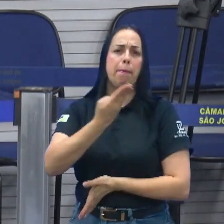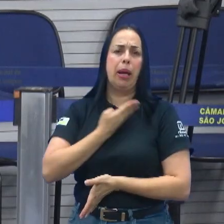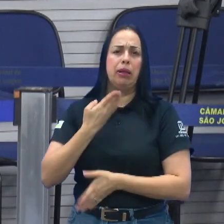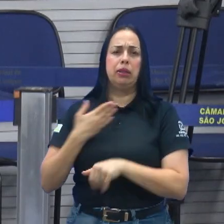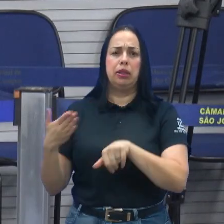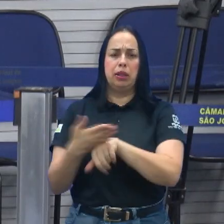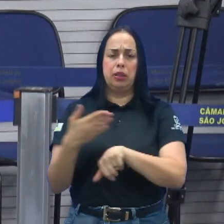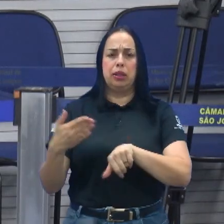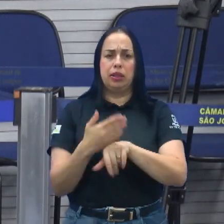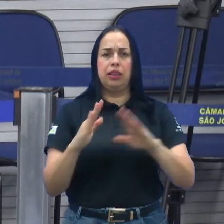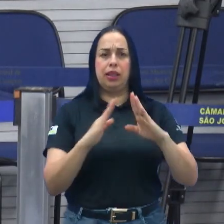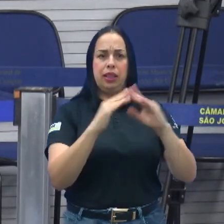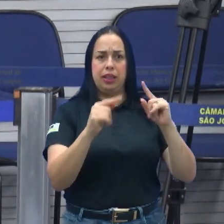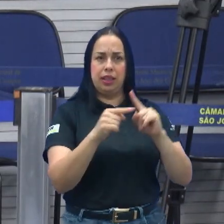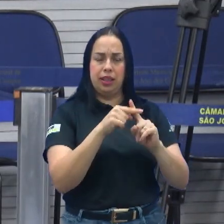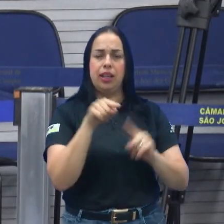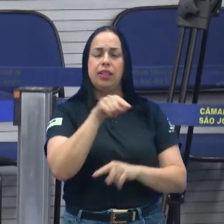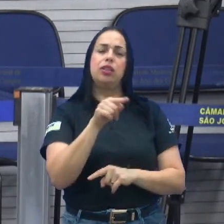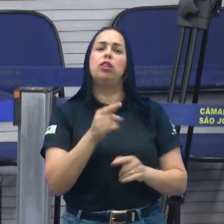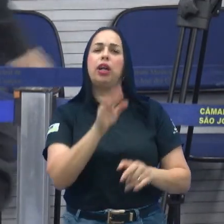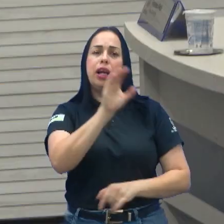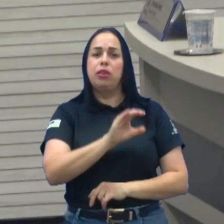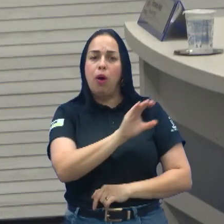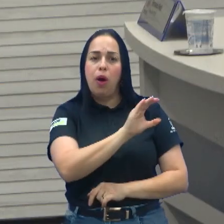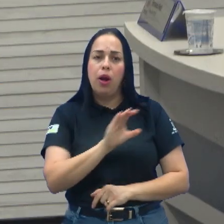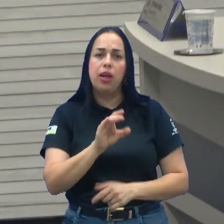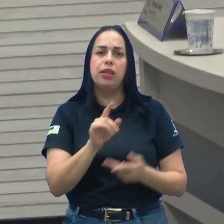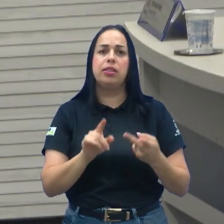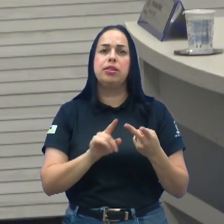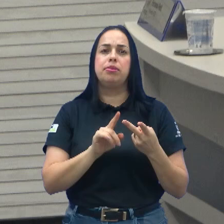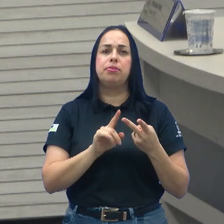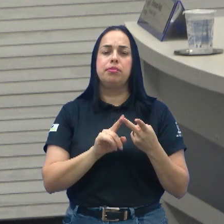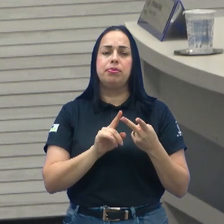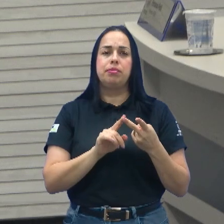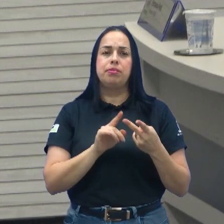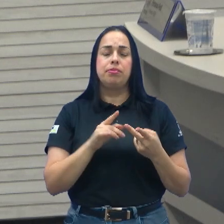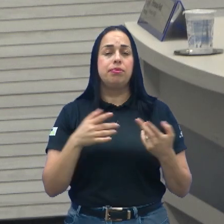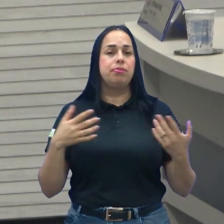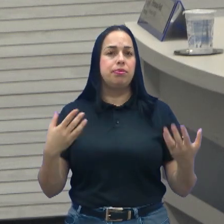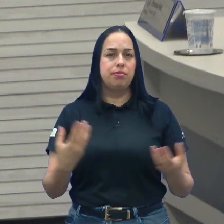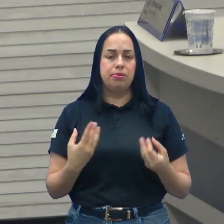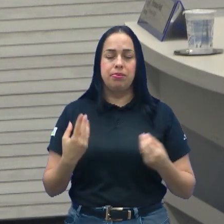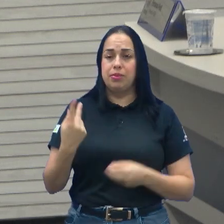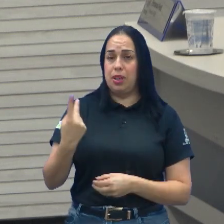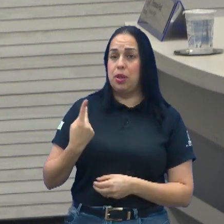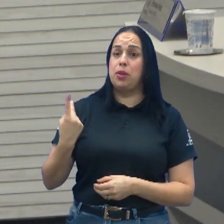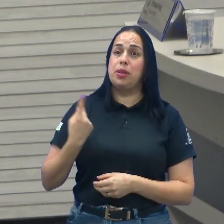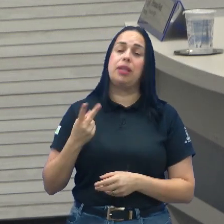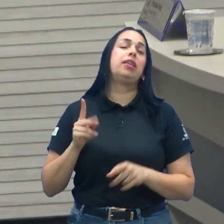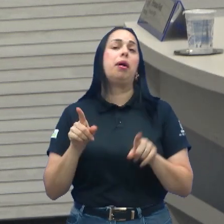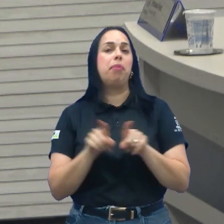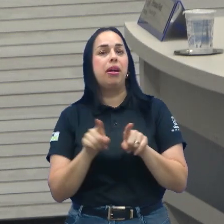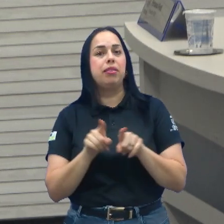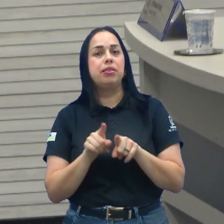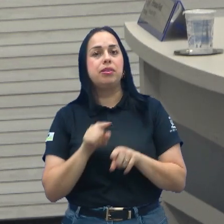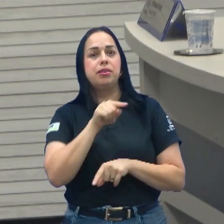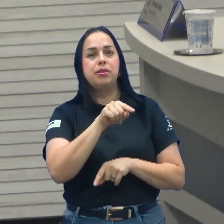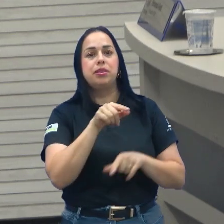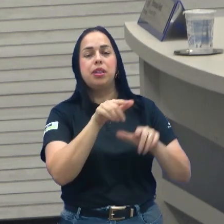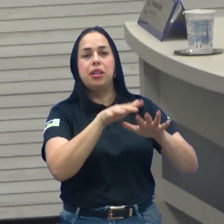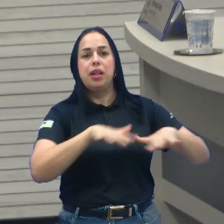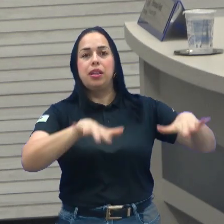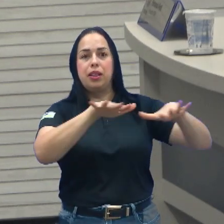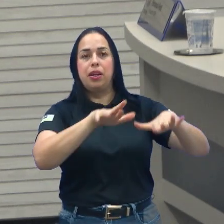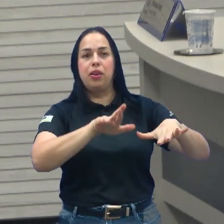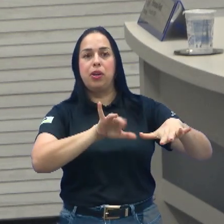Paróquia Espírito Santo, na Rede Jovem, nas células, em atividades sociais lá no Rio Comprido,